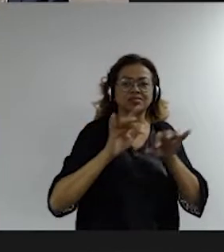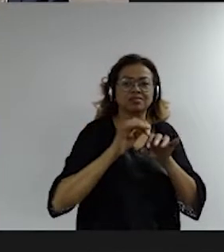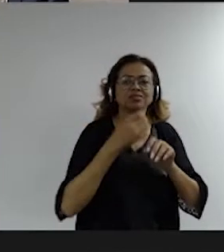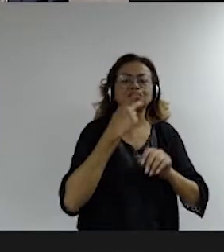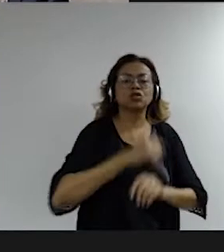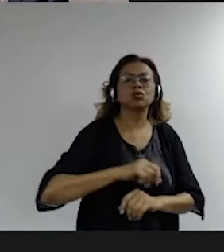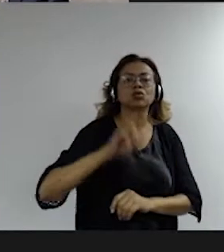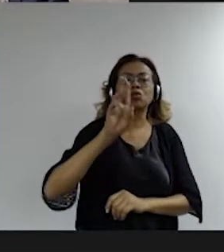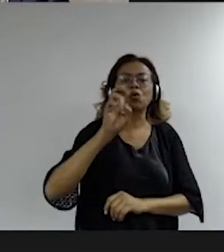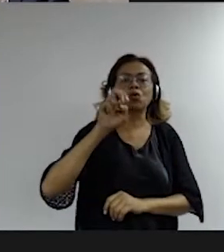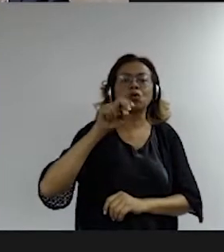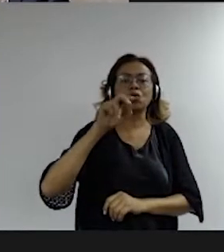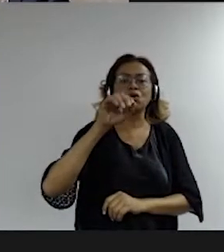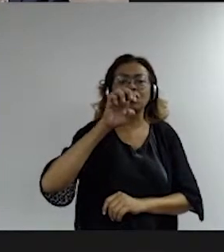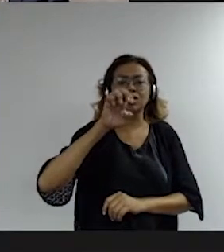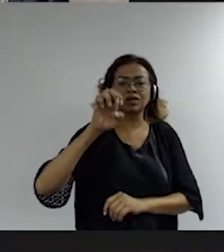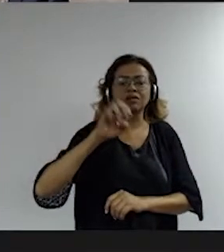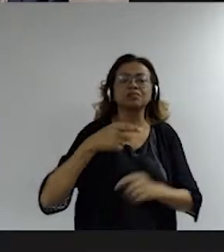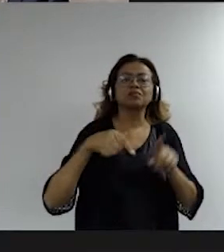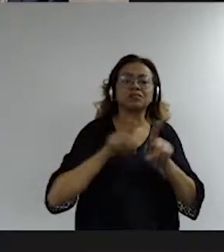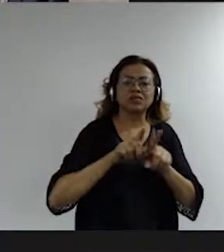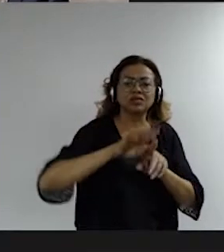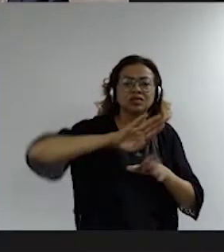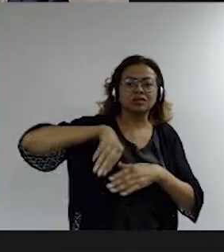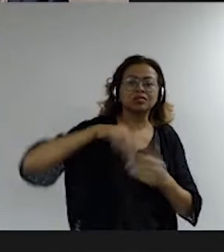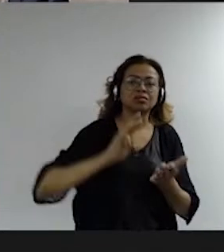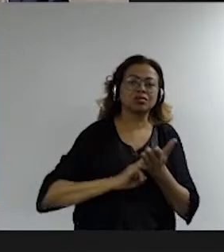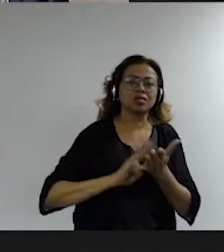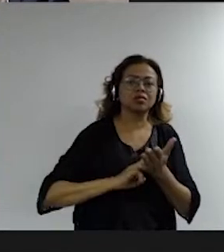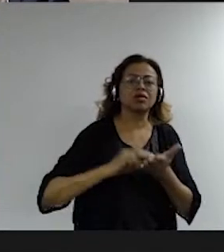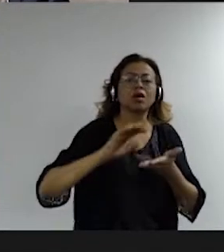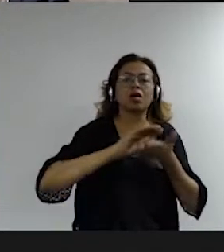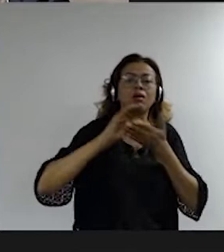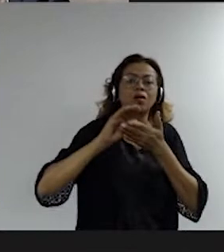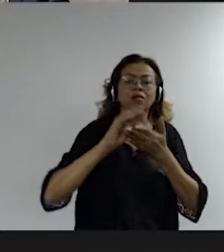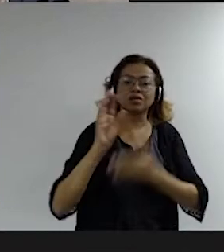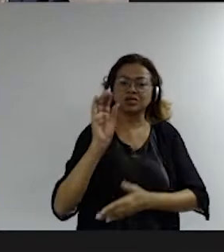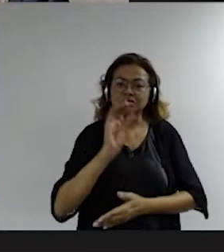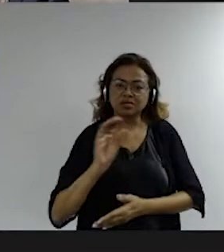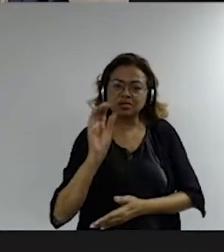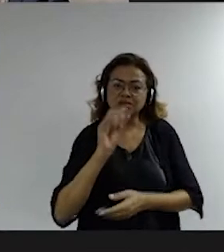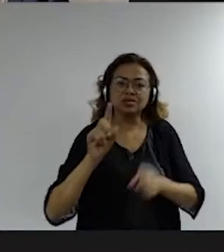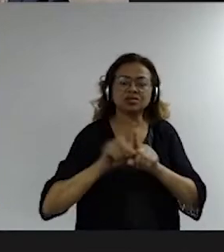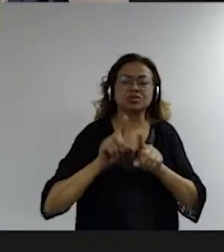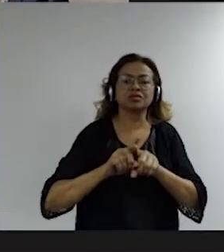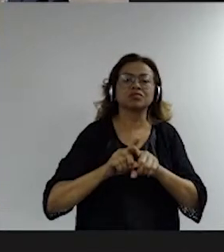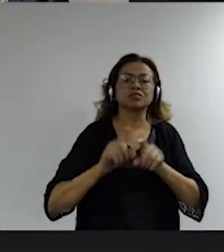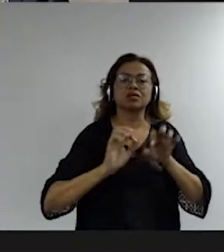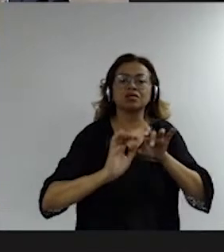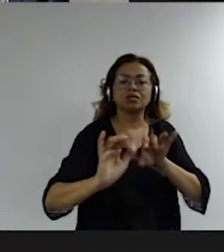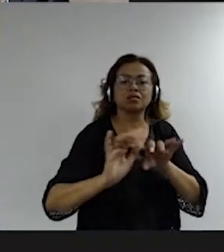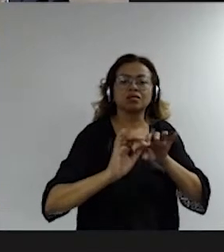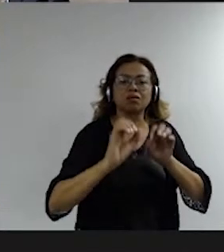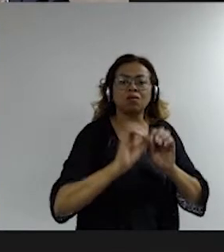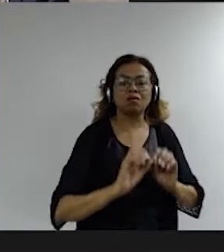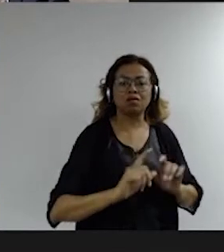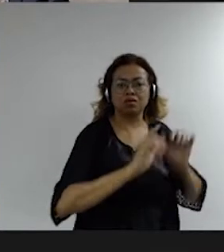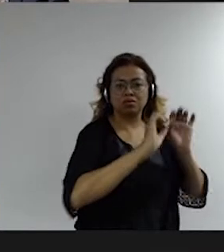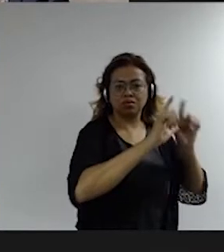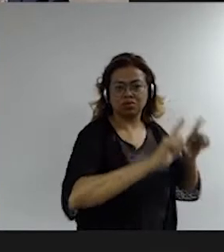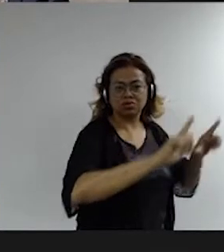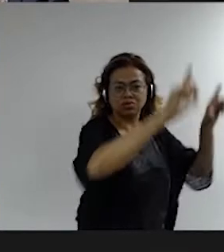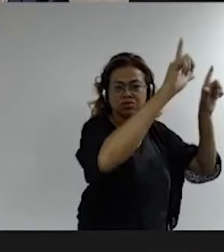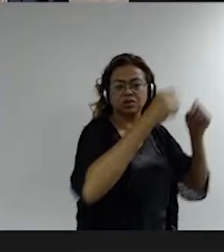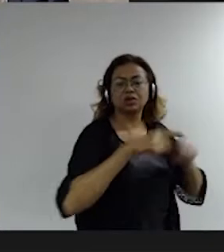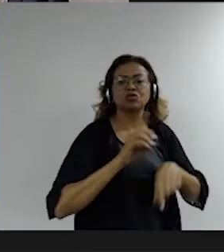Preus Duarte, membro da Comissão Científica do Congresso Digital e conselheira federal,